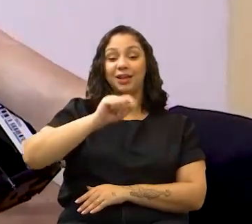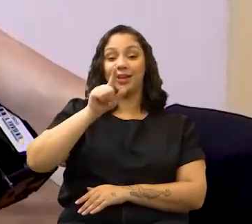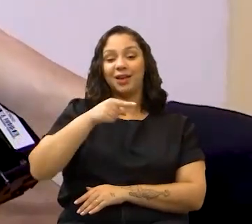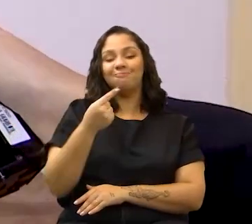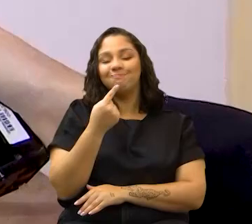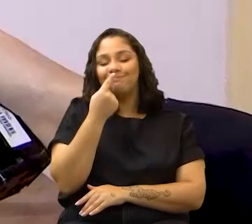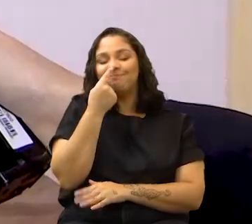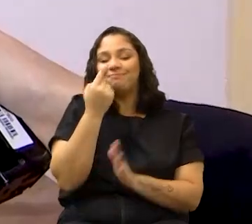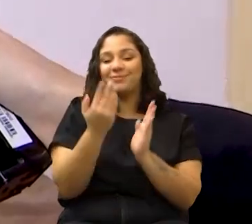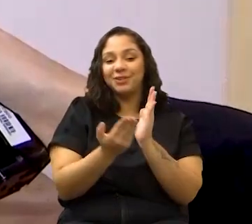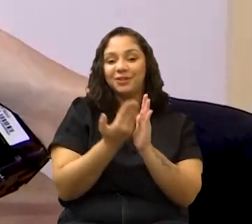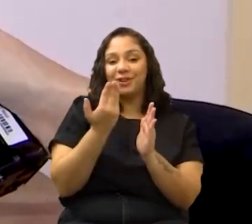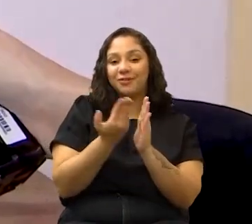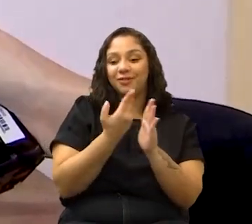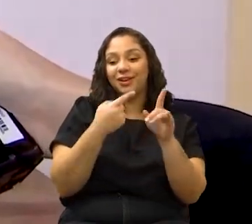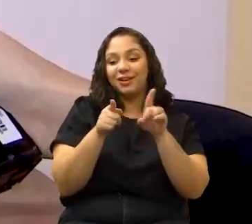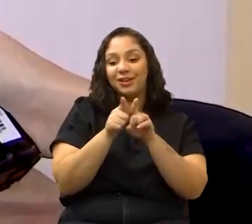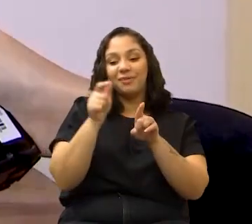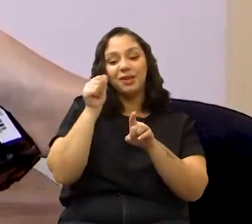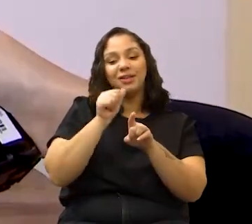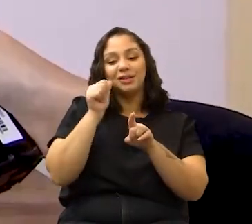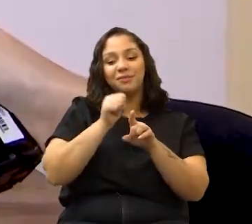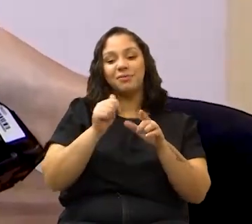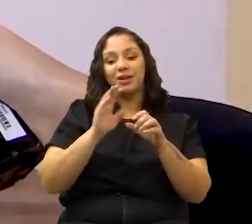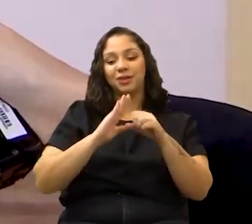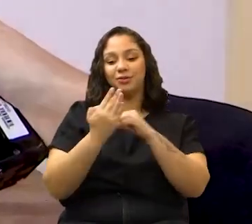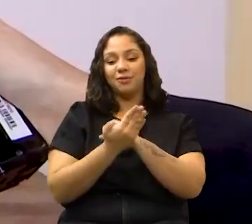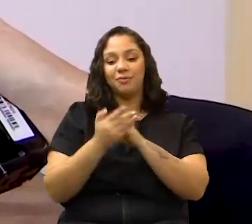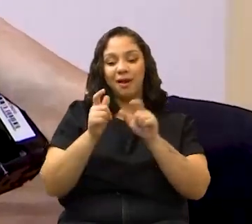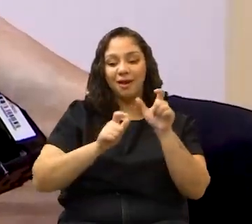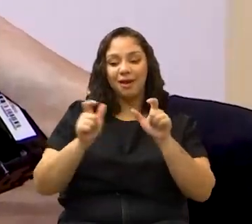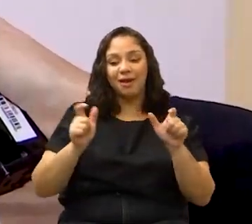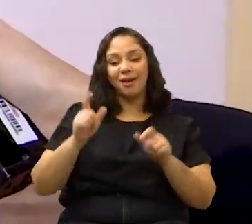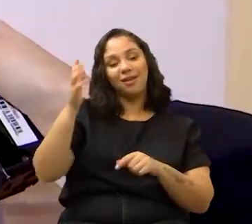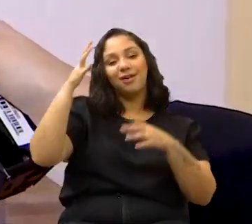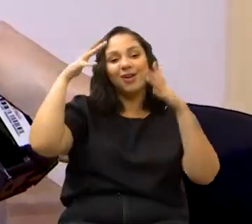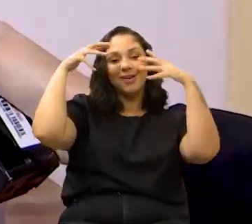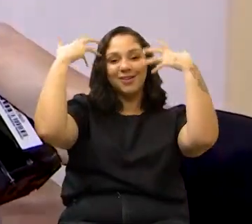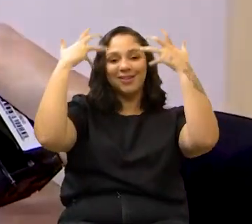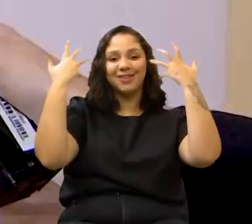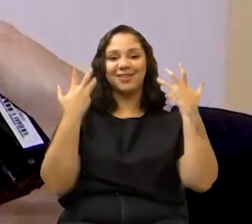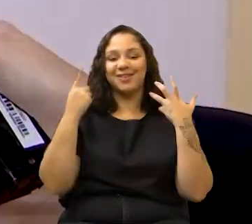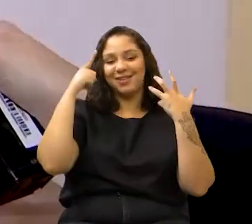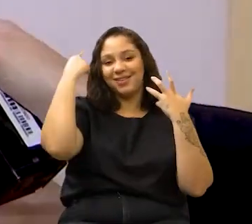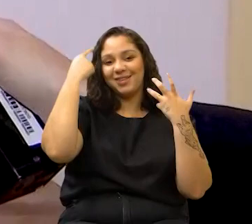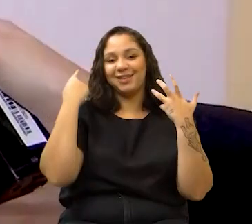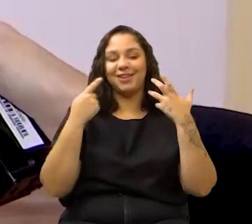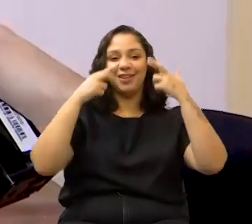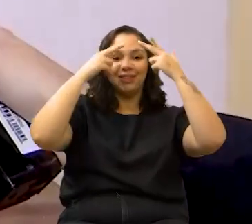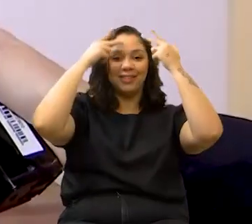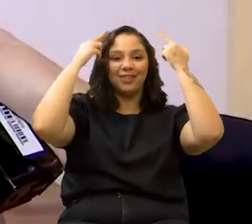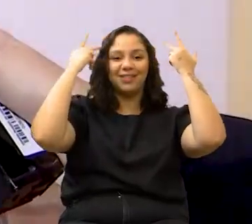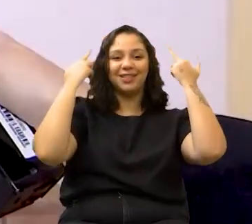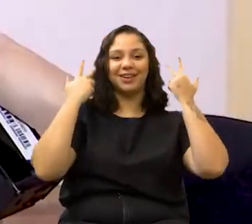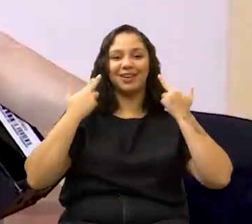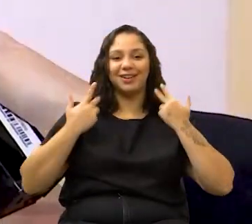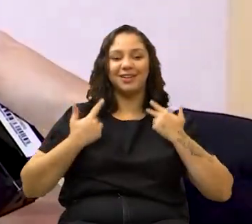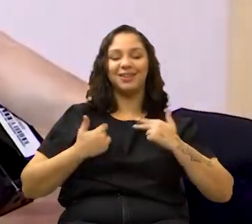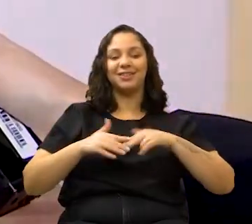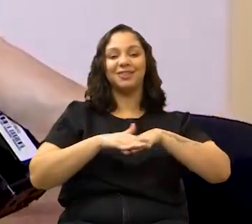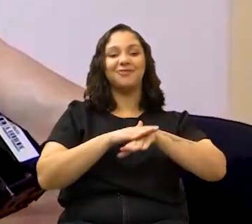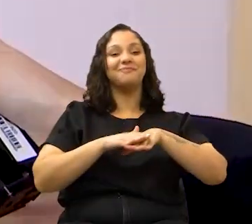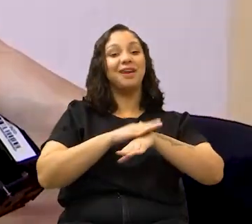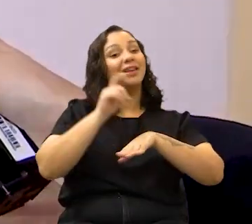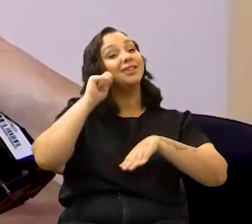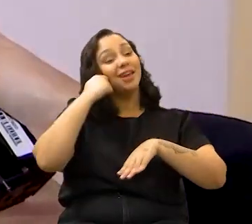no livro, e também inspirada nas meninas do meu bairro. Então, a gente observa que ela tem cabelos cacheados, ela tem tranças, ela tem a pele